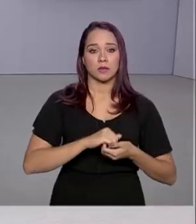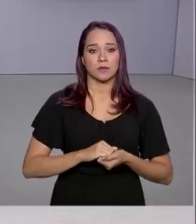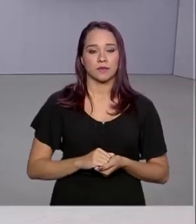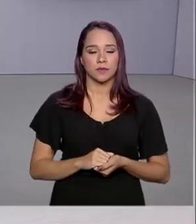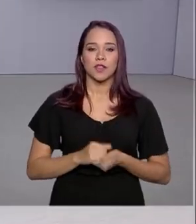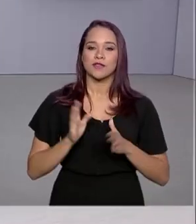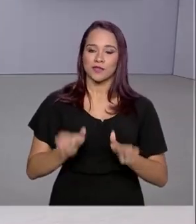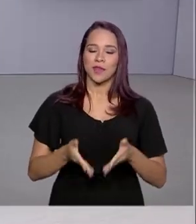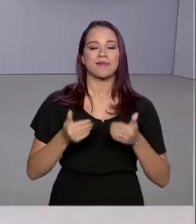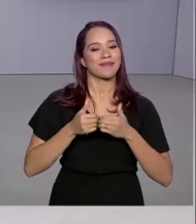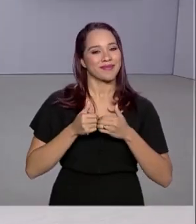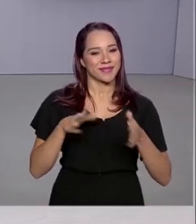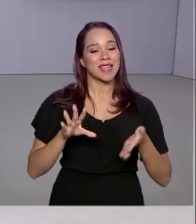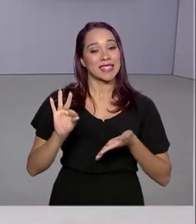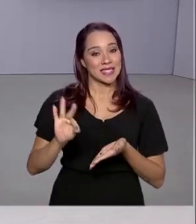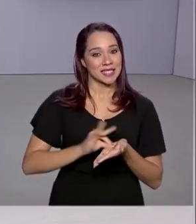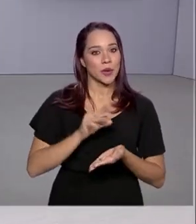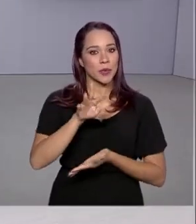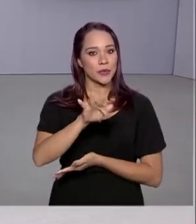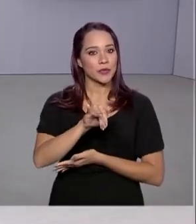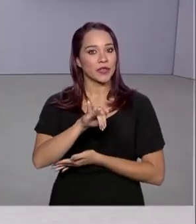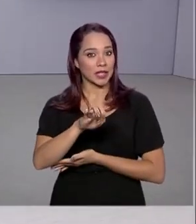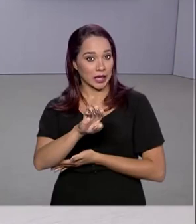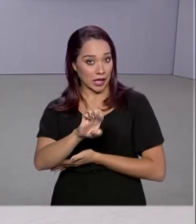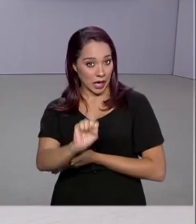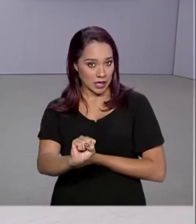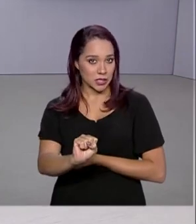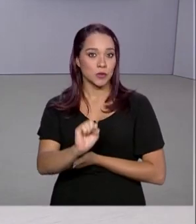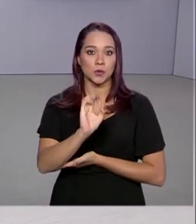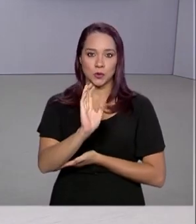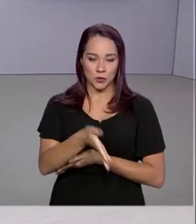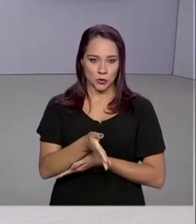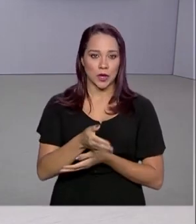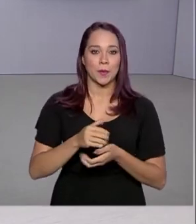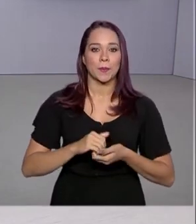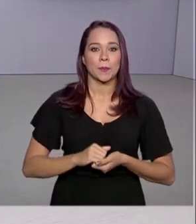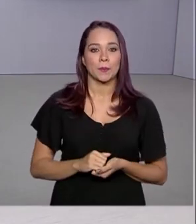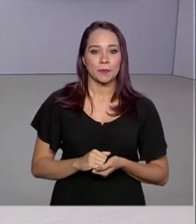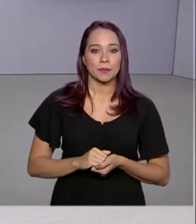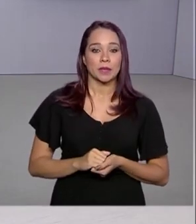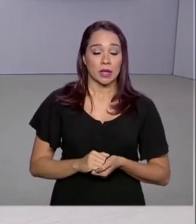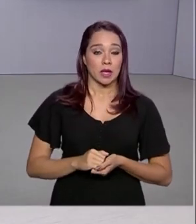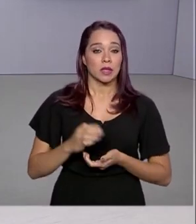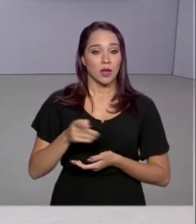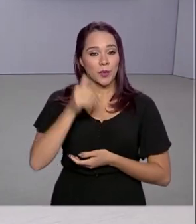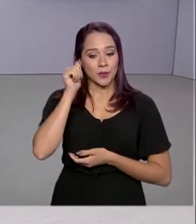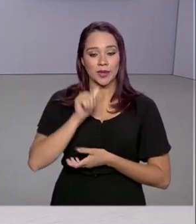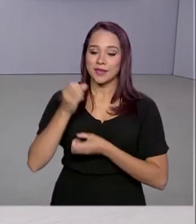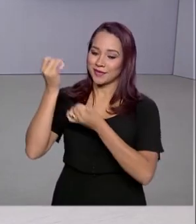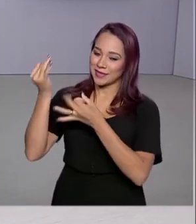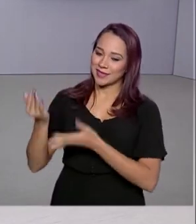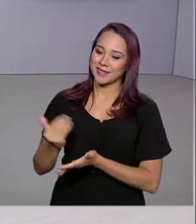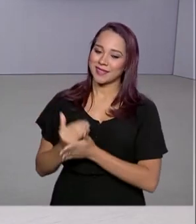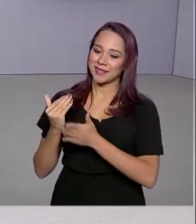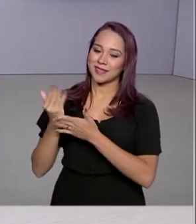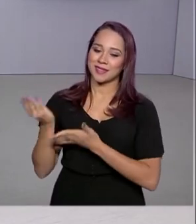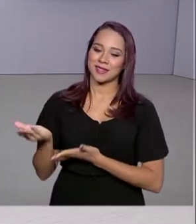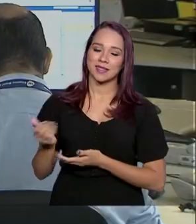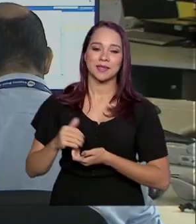Já estão abertas as inscrições para o FIES, o Fundo de Financiamento Estudantil. Alessandra Lago tem os